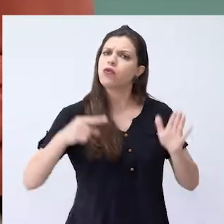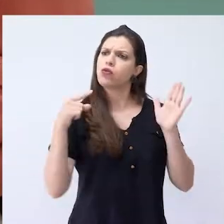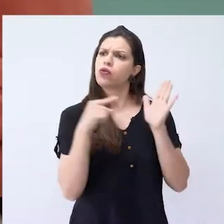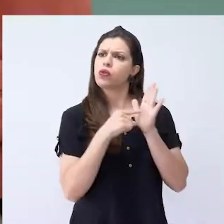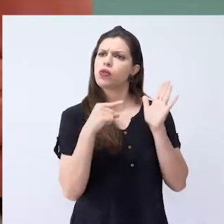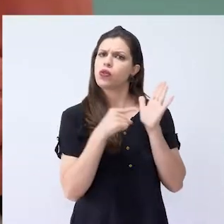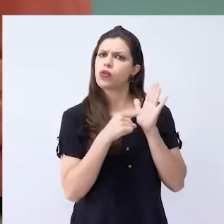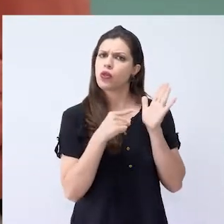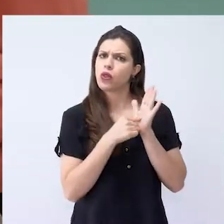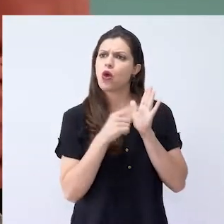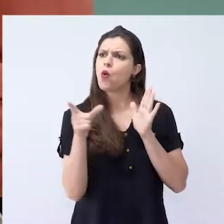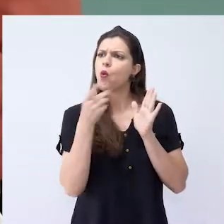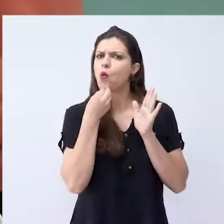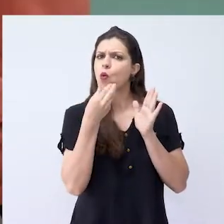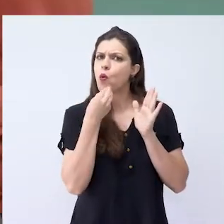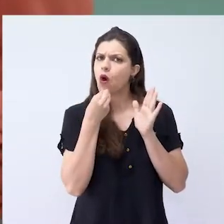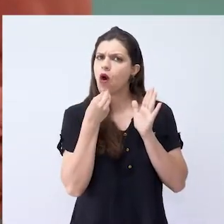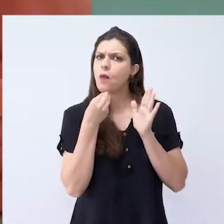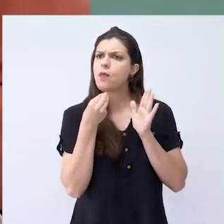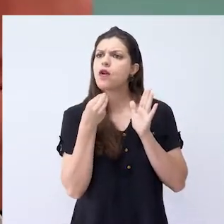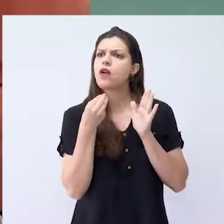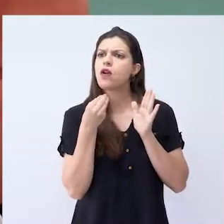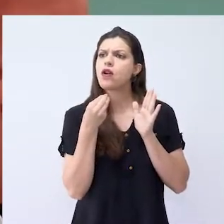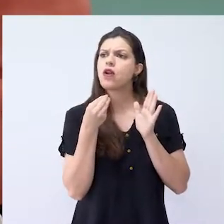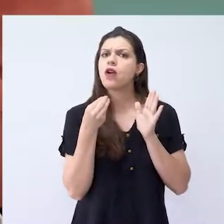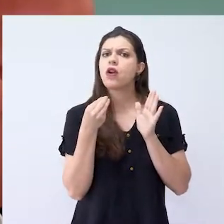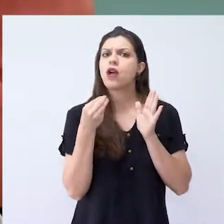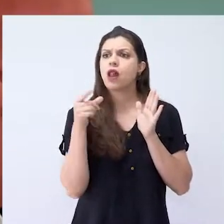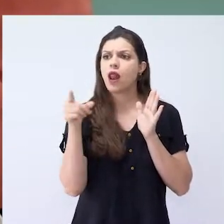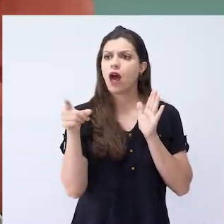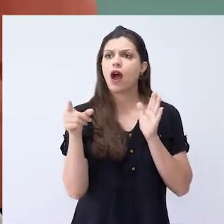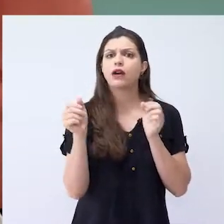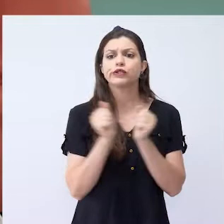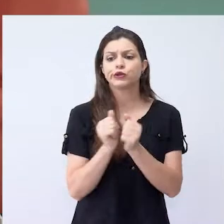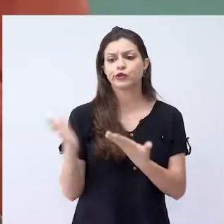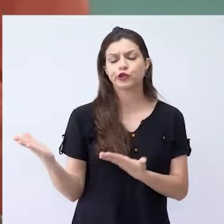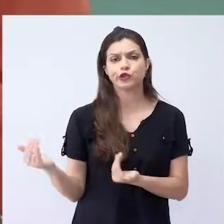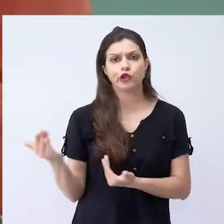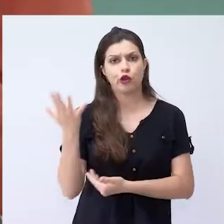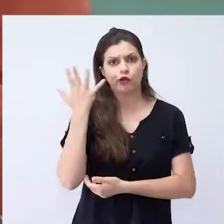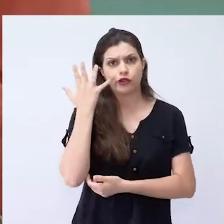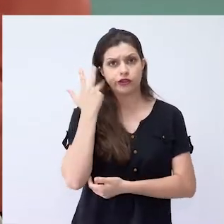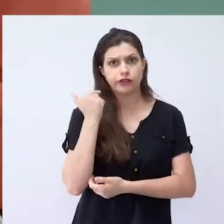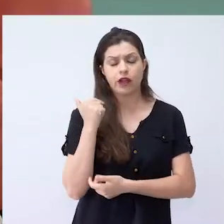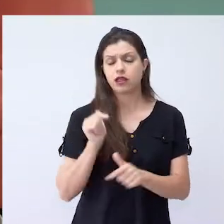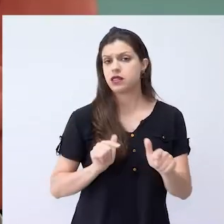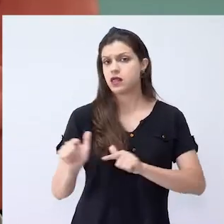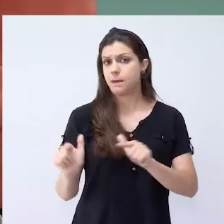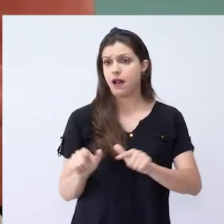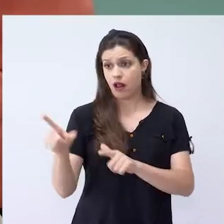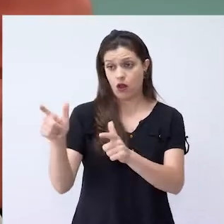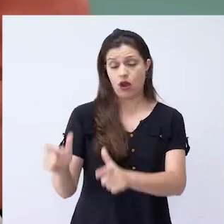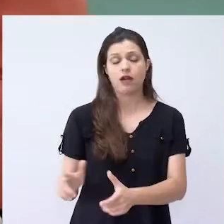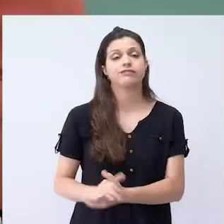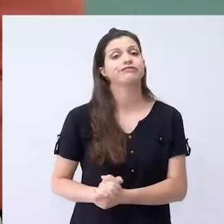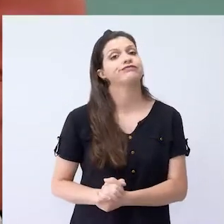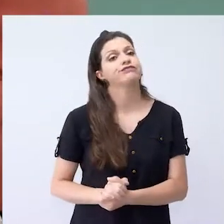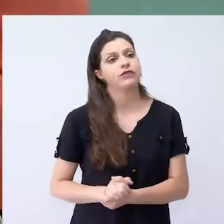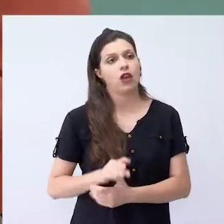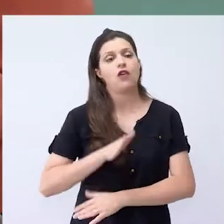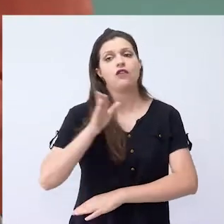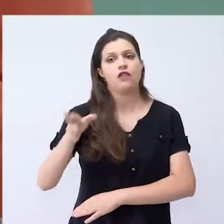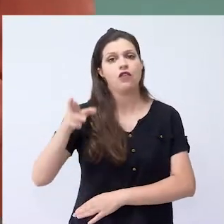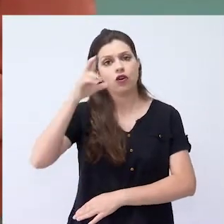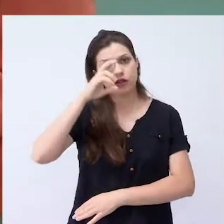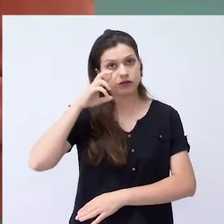uma denúncia de que havia novamente um adolescente trabalhando naquele local. Então, eu agendei uma fiscalização,